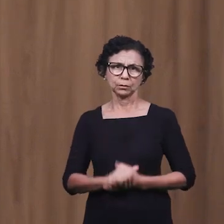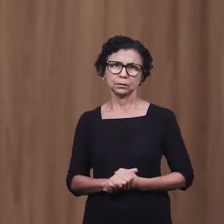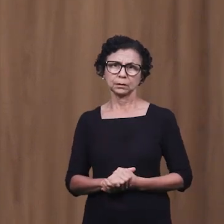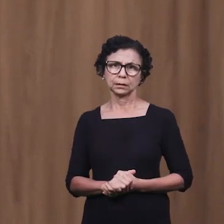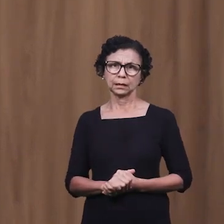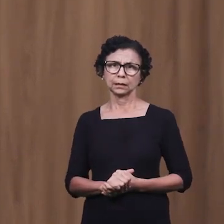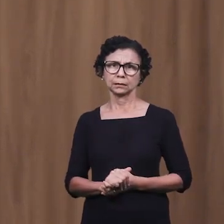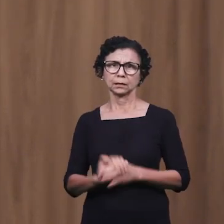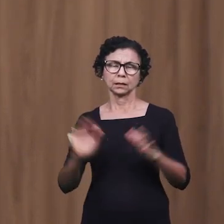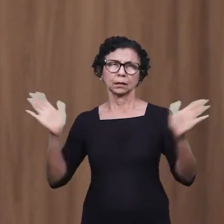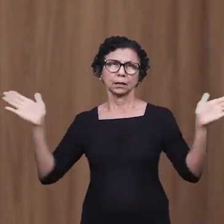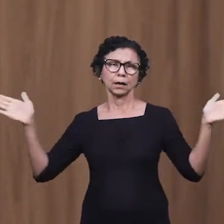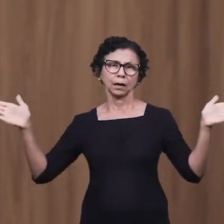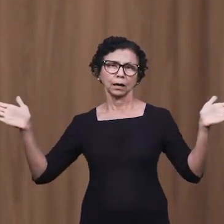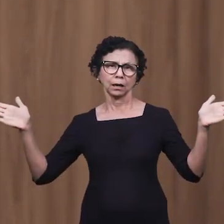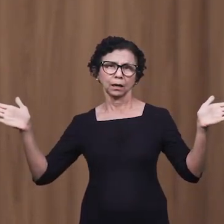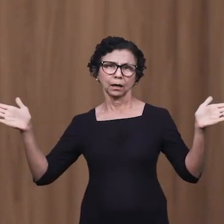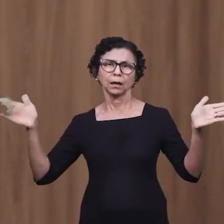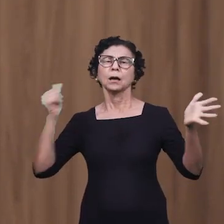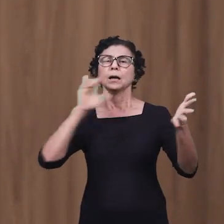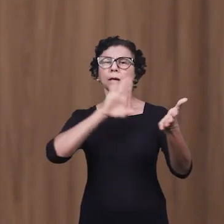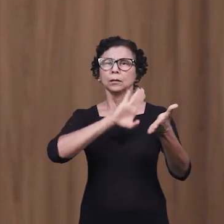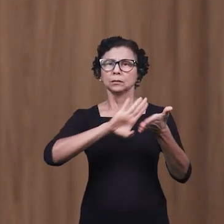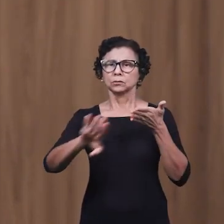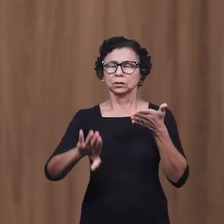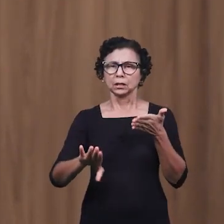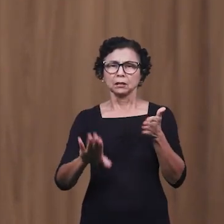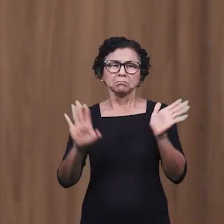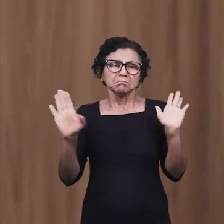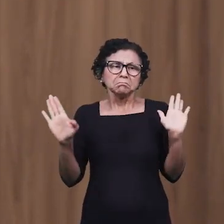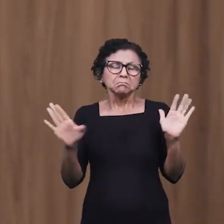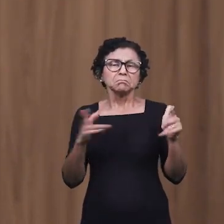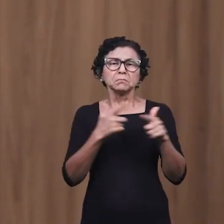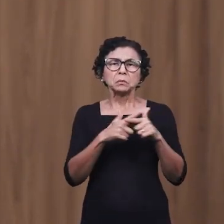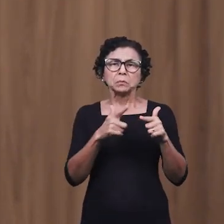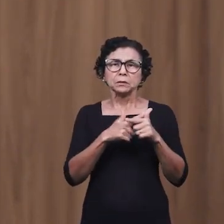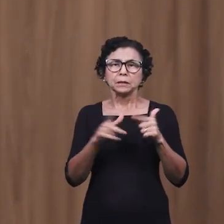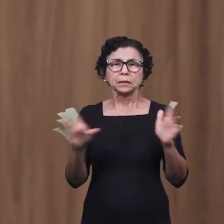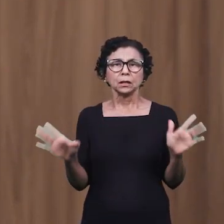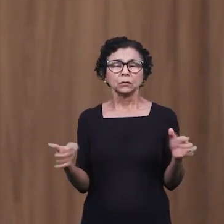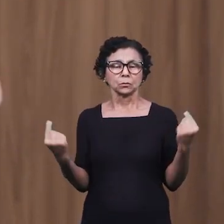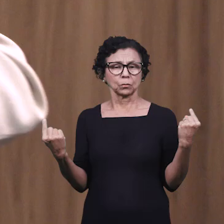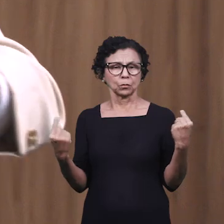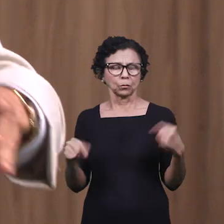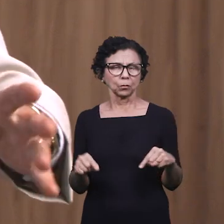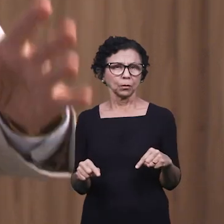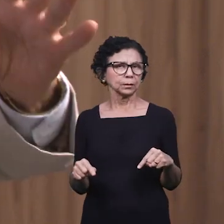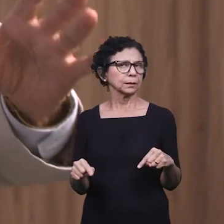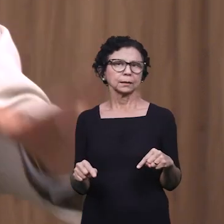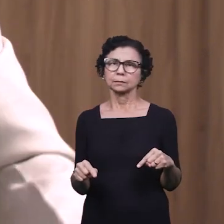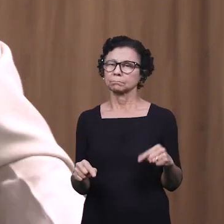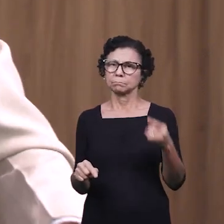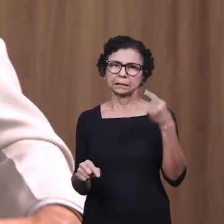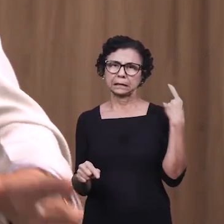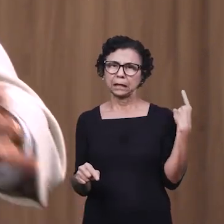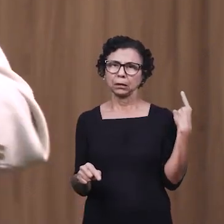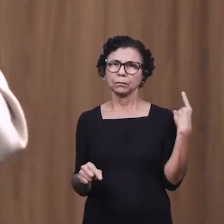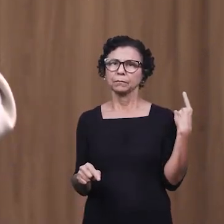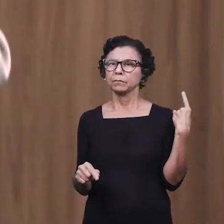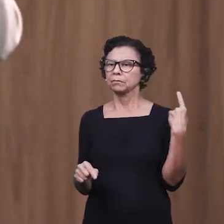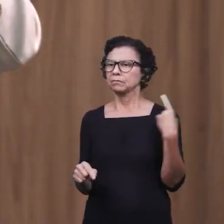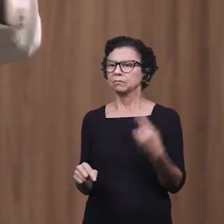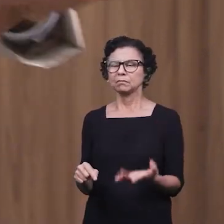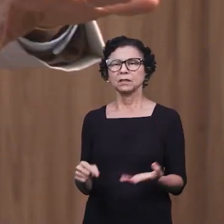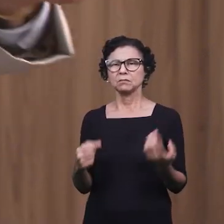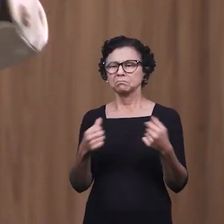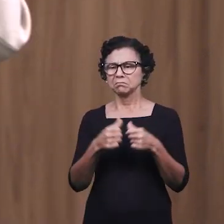tem problema nenhum, nós não somos contra isso. Não somos contra aquilo que é material. É